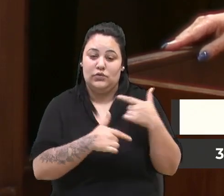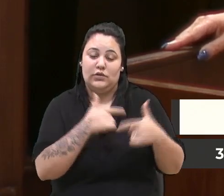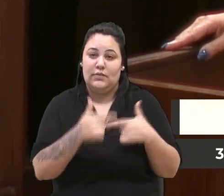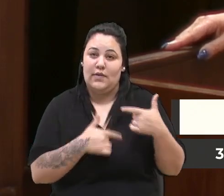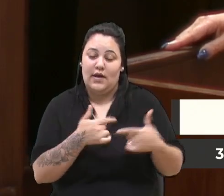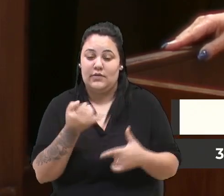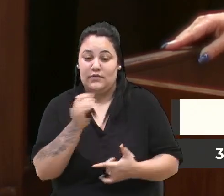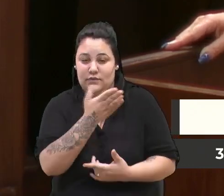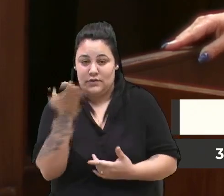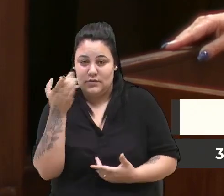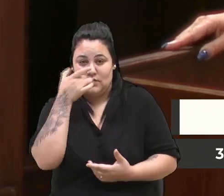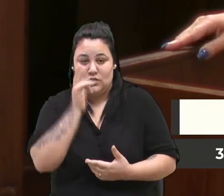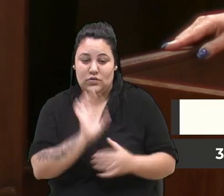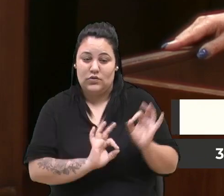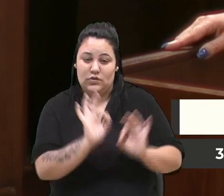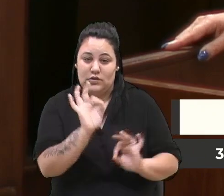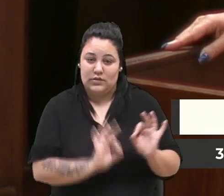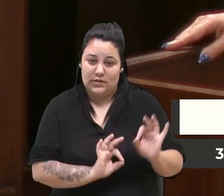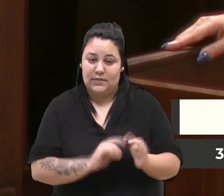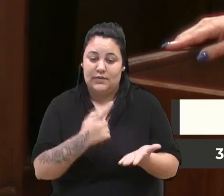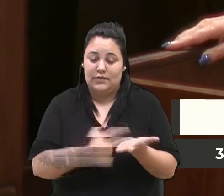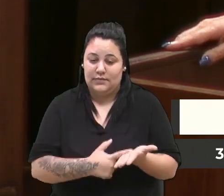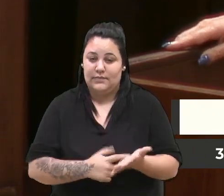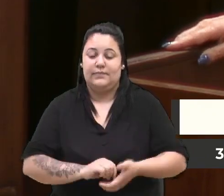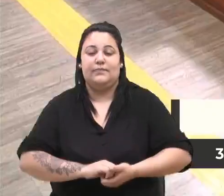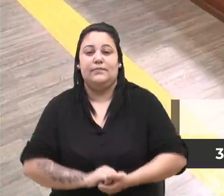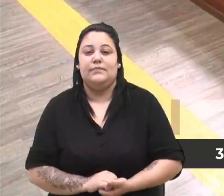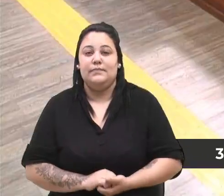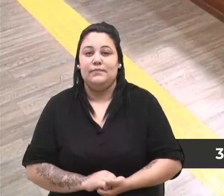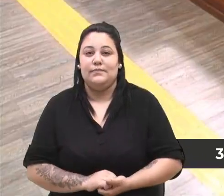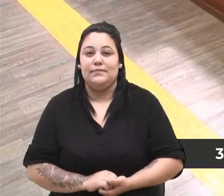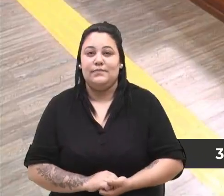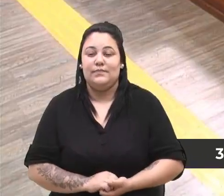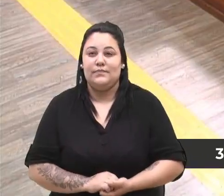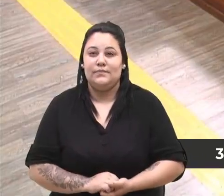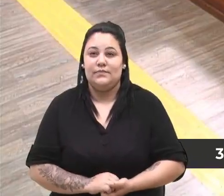da organização das suas agendas. Obrigado, Rose Frigieri.